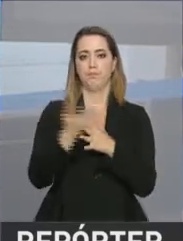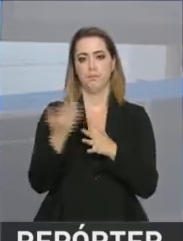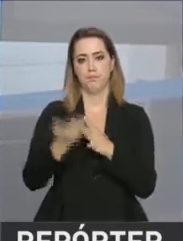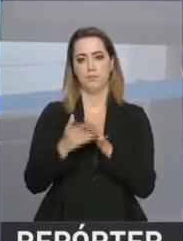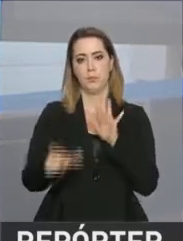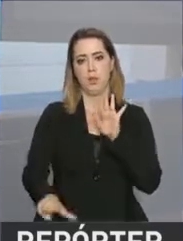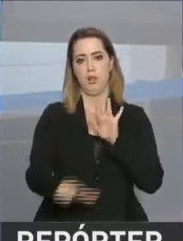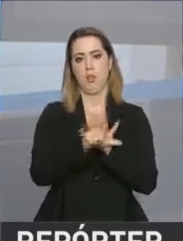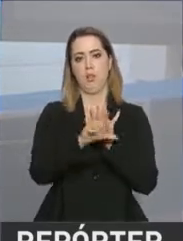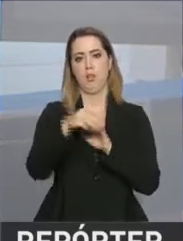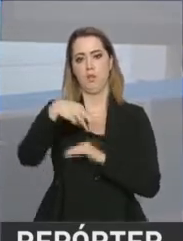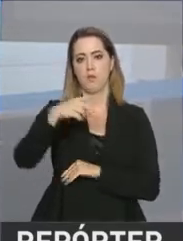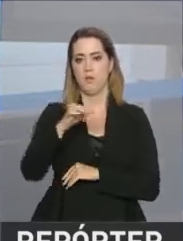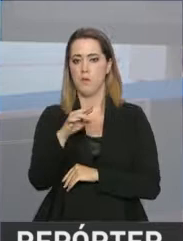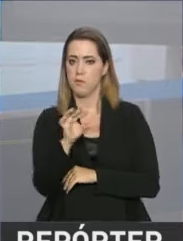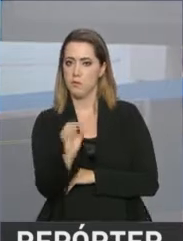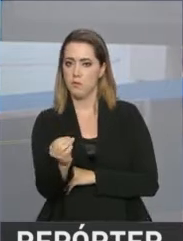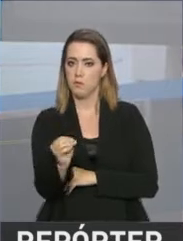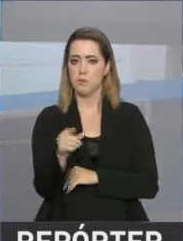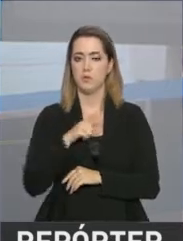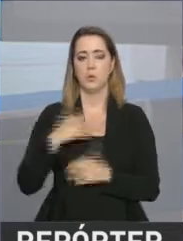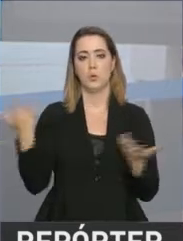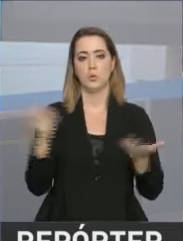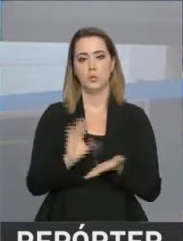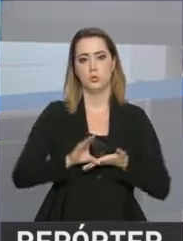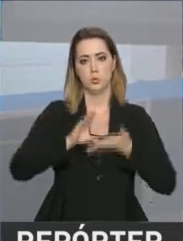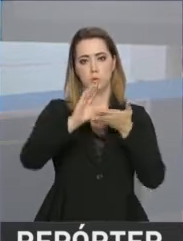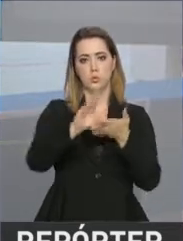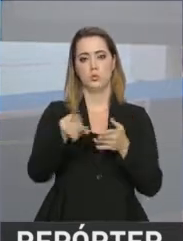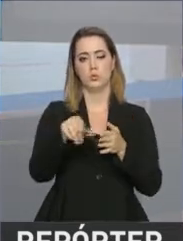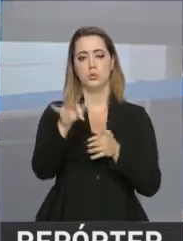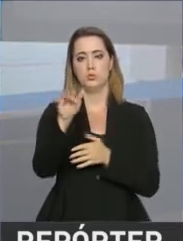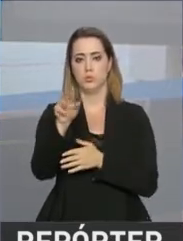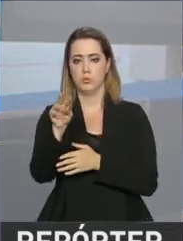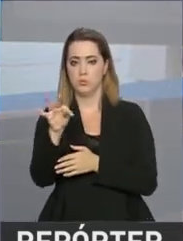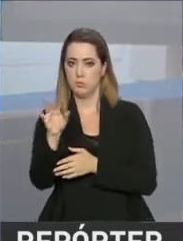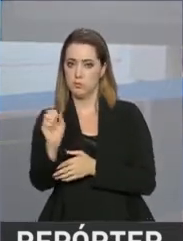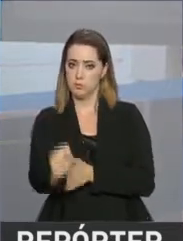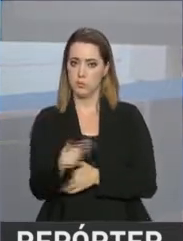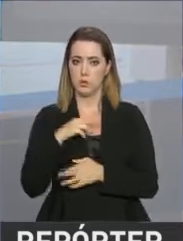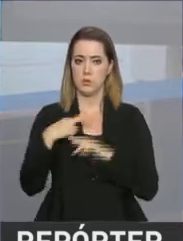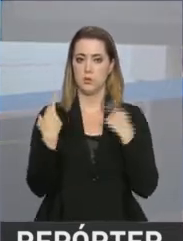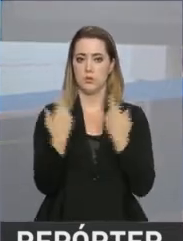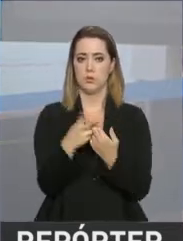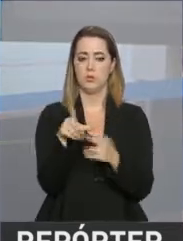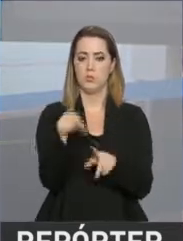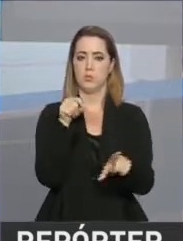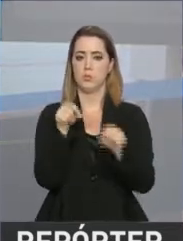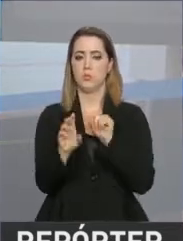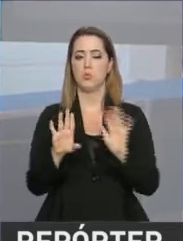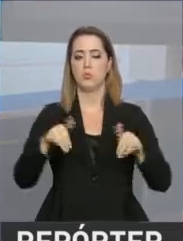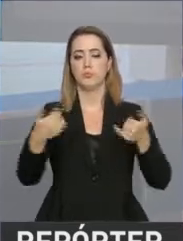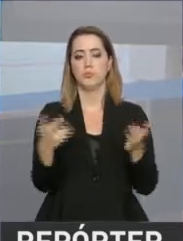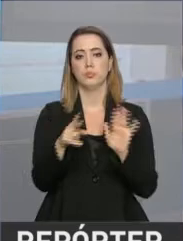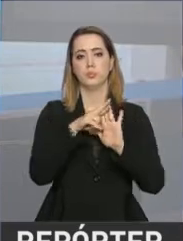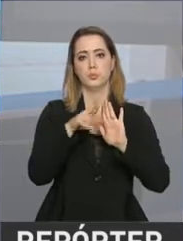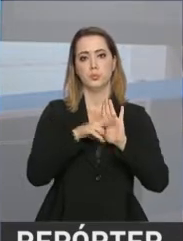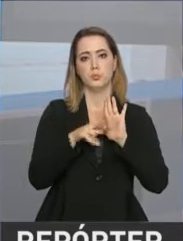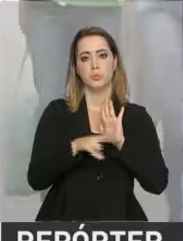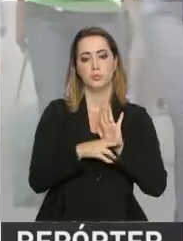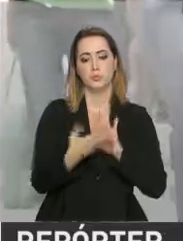de março, mas hoje o Conselho Curador do FGTS se reuniu para definir as regras. Quem conta pra gente é a repórter Mara